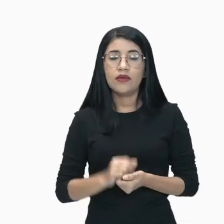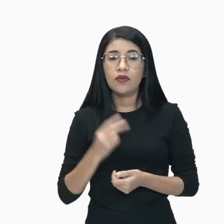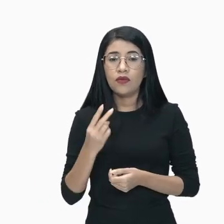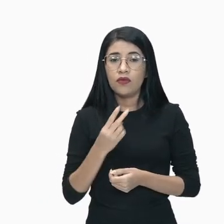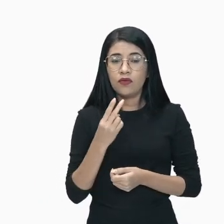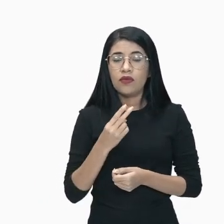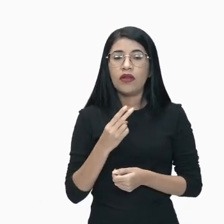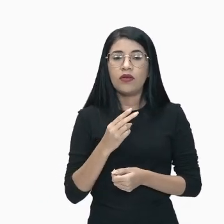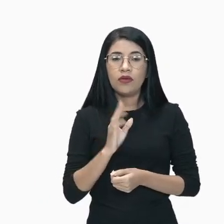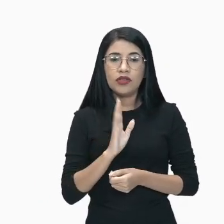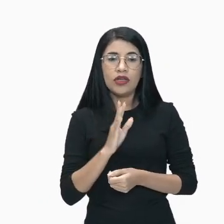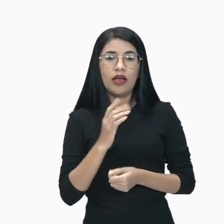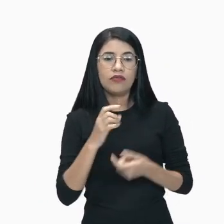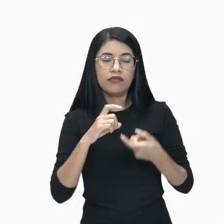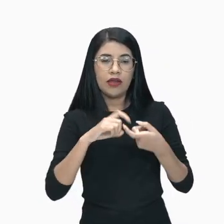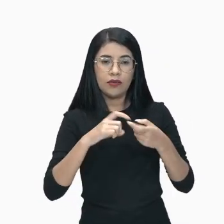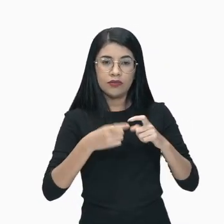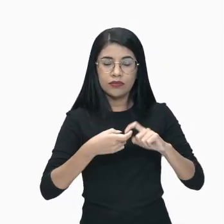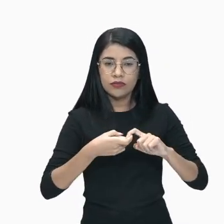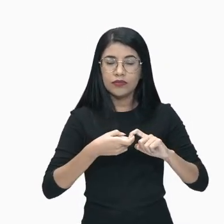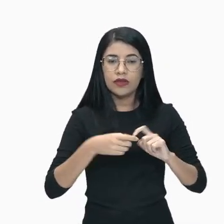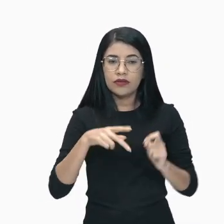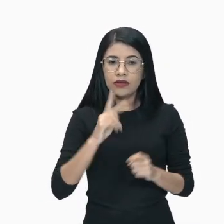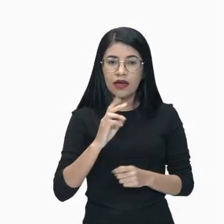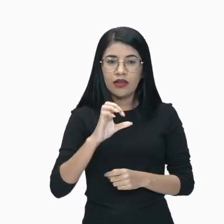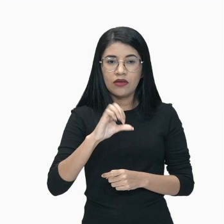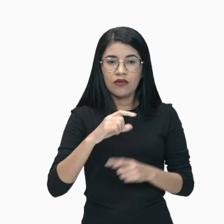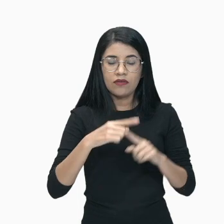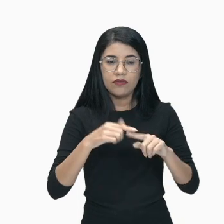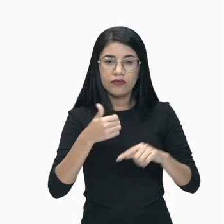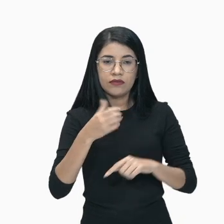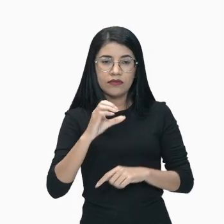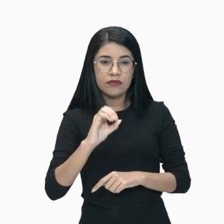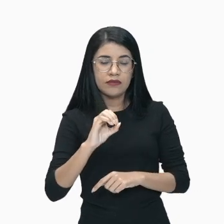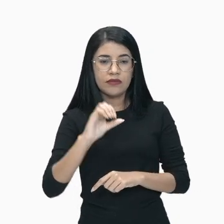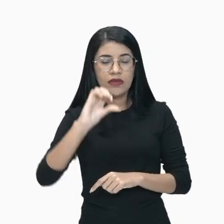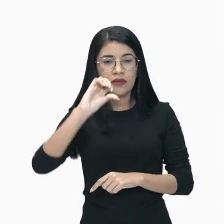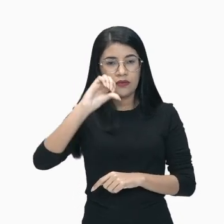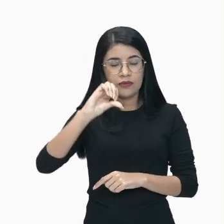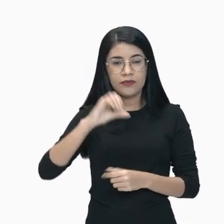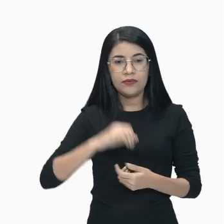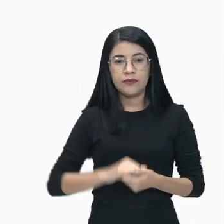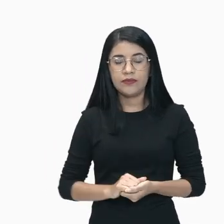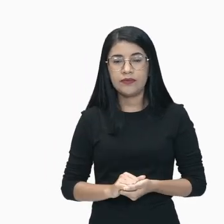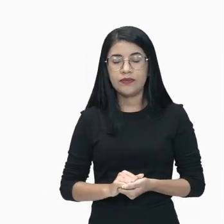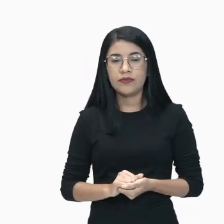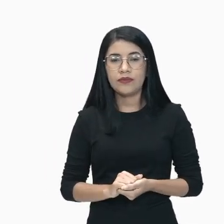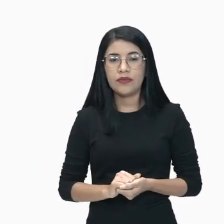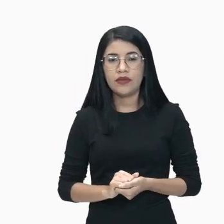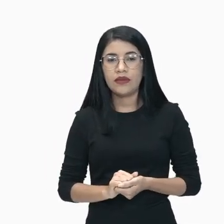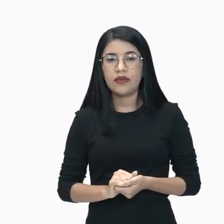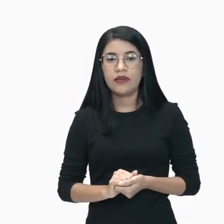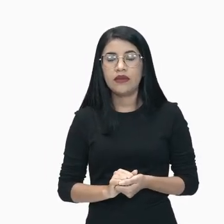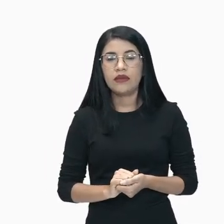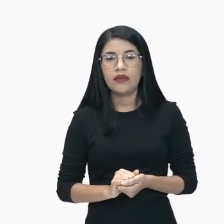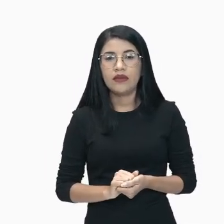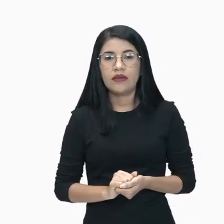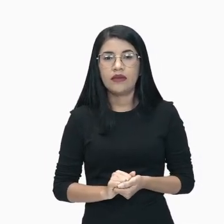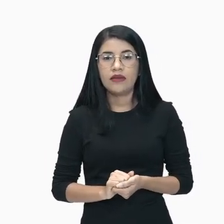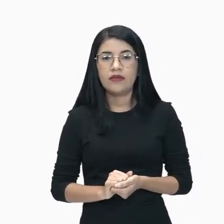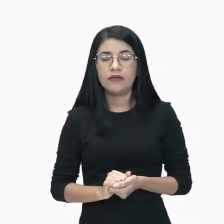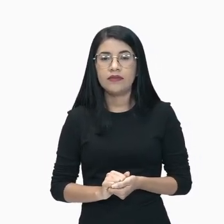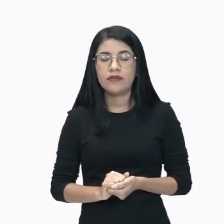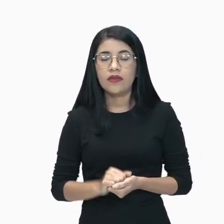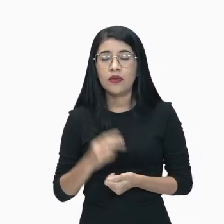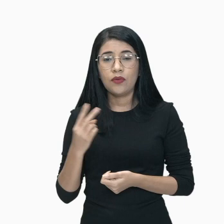constante eletrostática, olha só, 9 vezes 10 a nona. E aí, nos dados lá, a gente vê que o